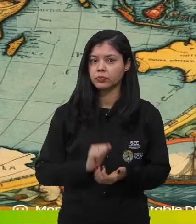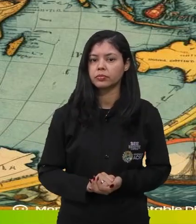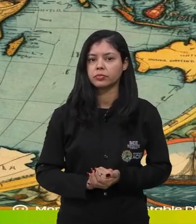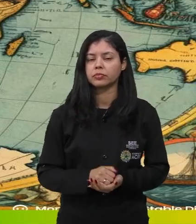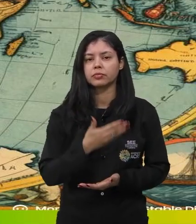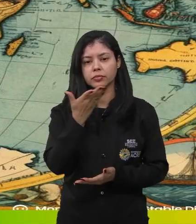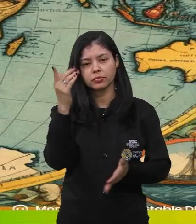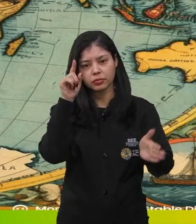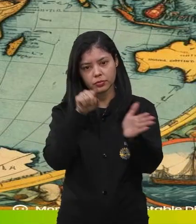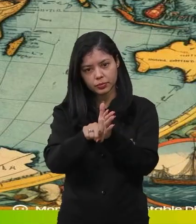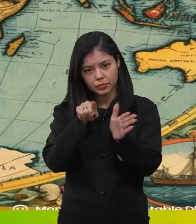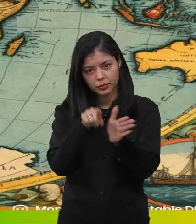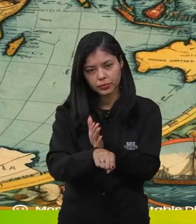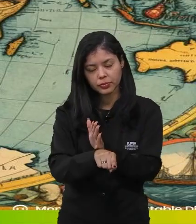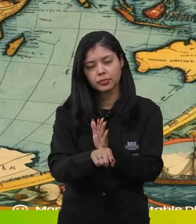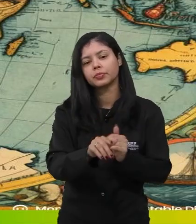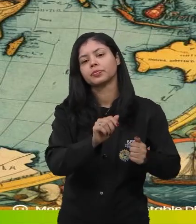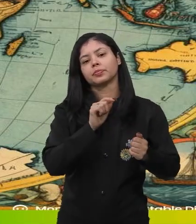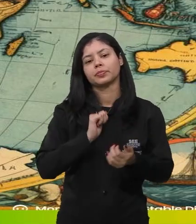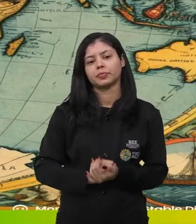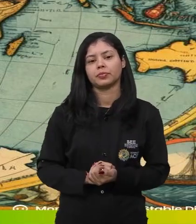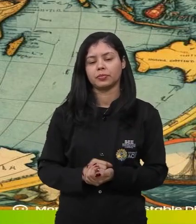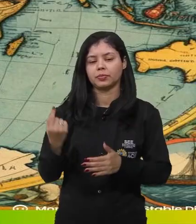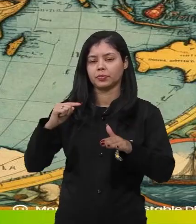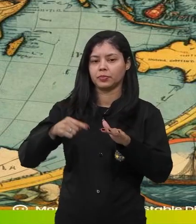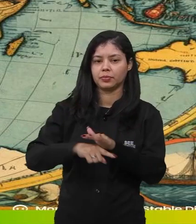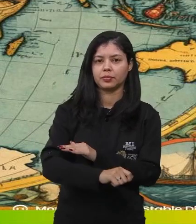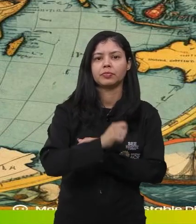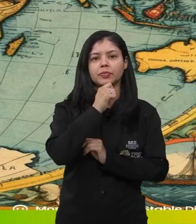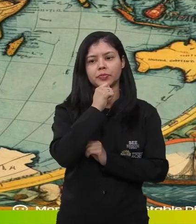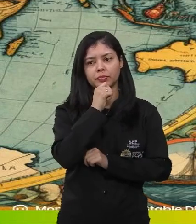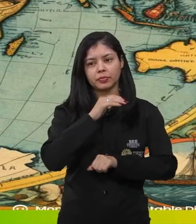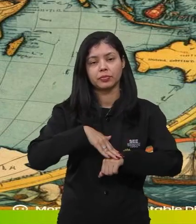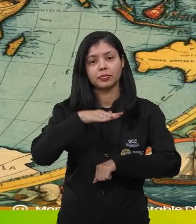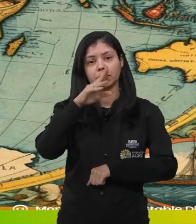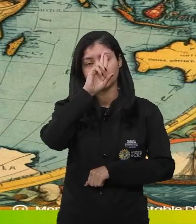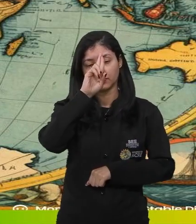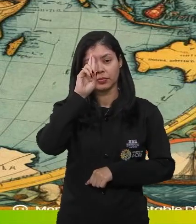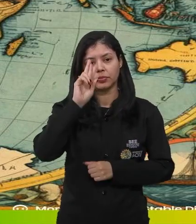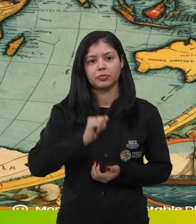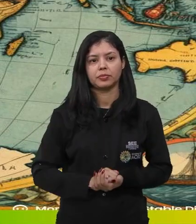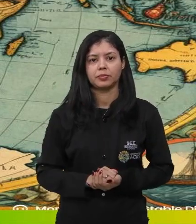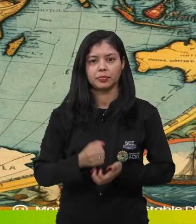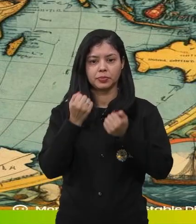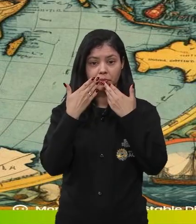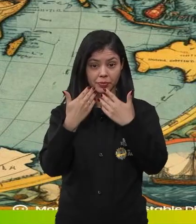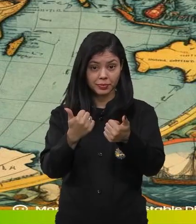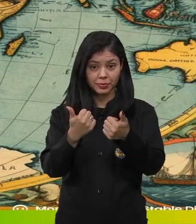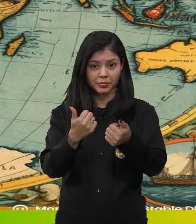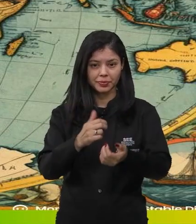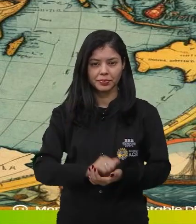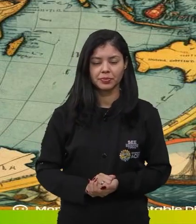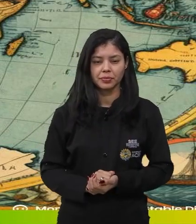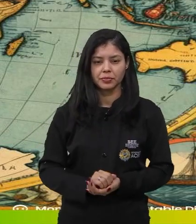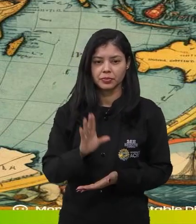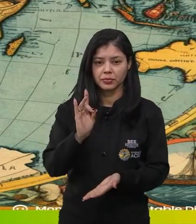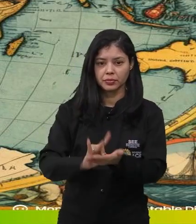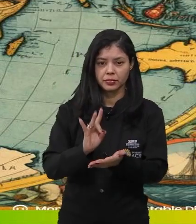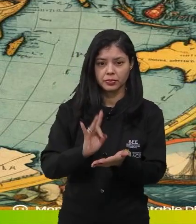pergunta para vocês pesquisarem e se aprofundarem aí na historiografia. Tudo bem, gente? O fato é